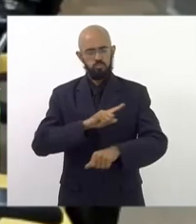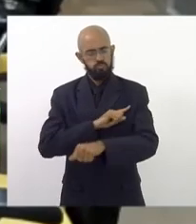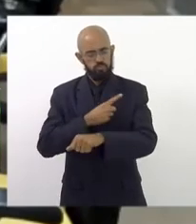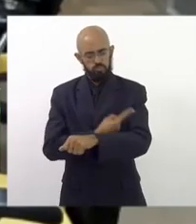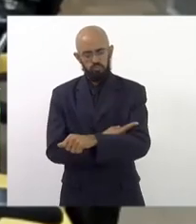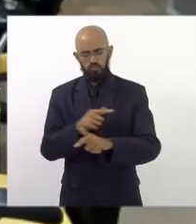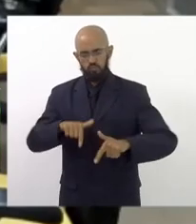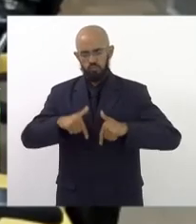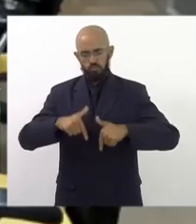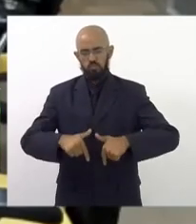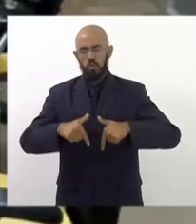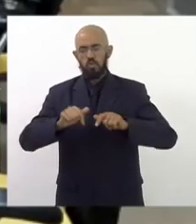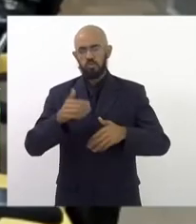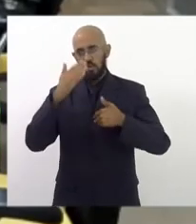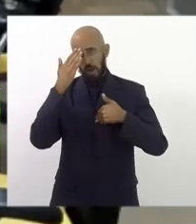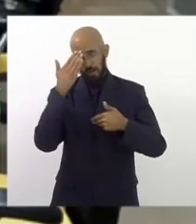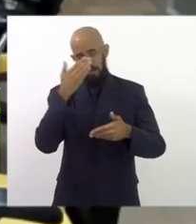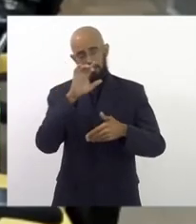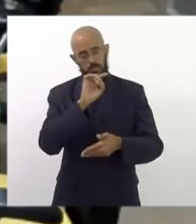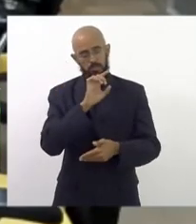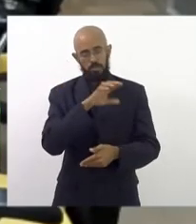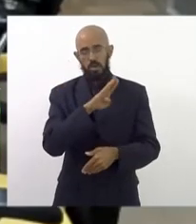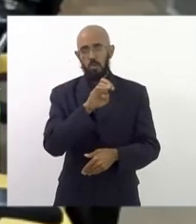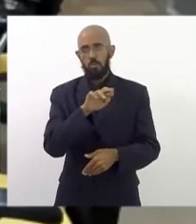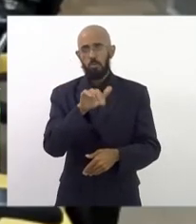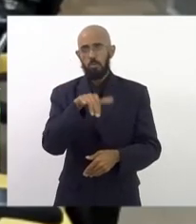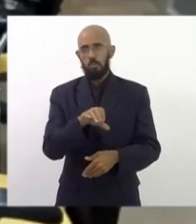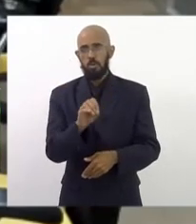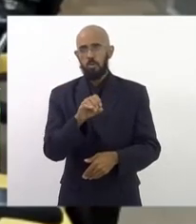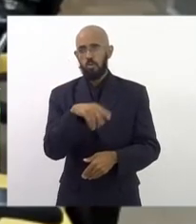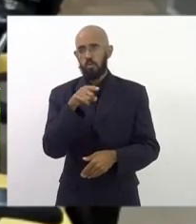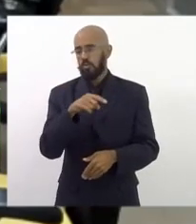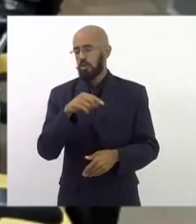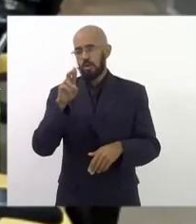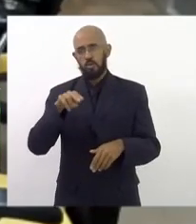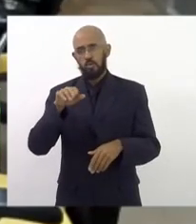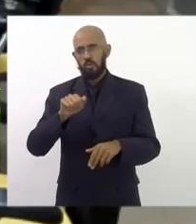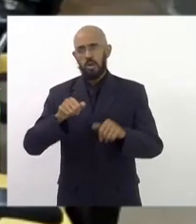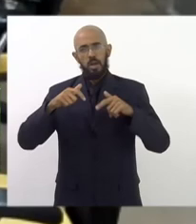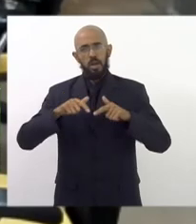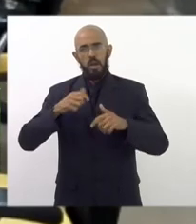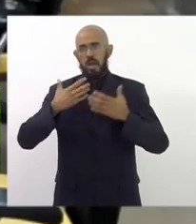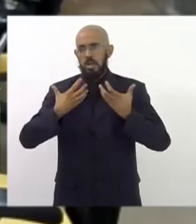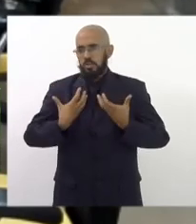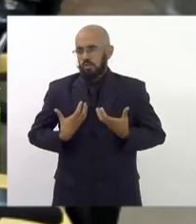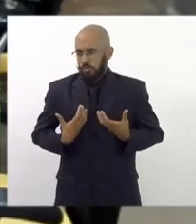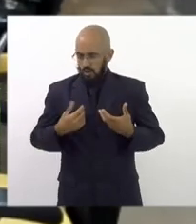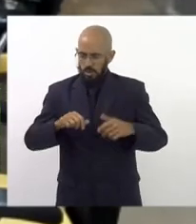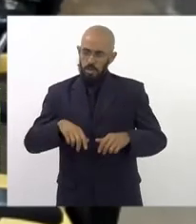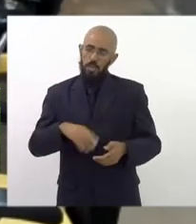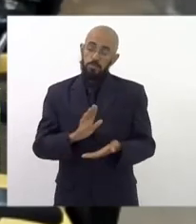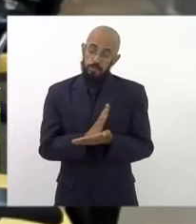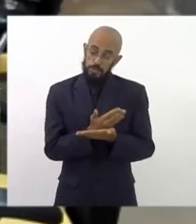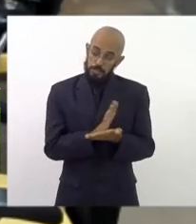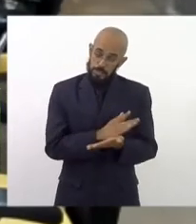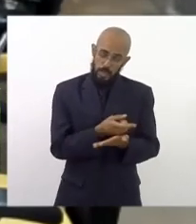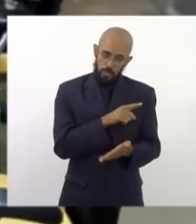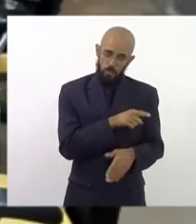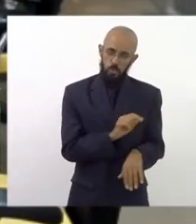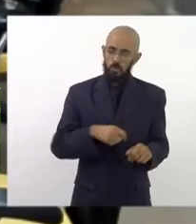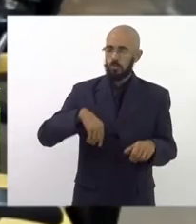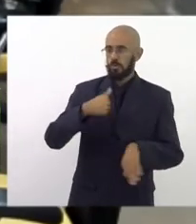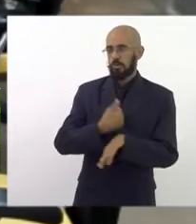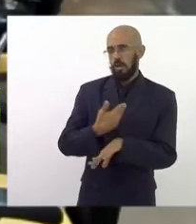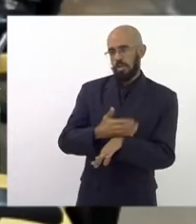especial, um agradecimento especial ao Bruno Sobral, que ele foi incansável, né? Chato pra caramba aqui o tempo